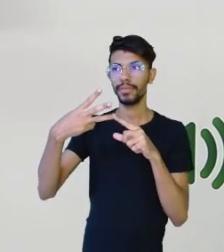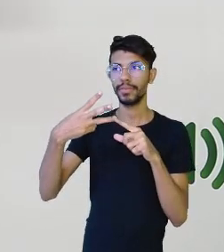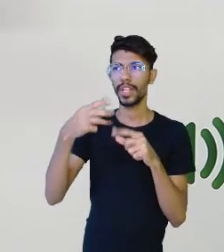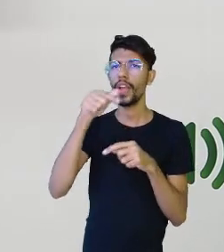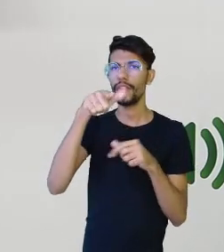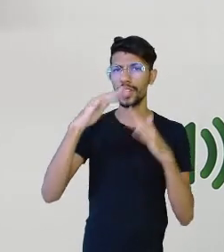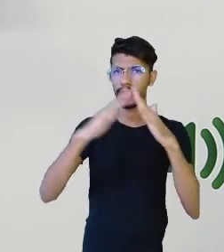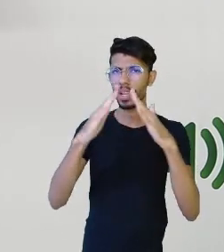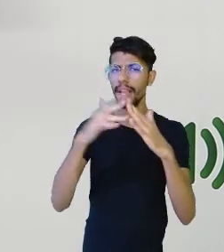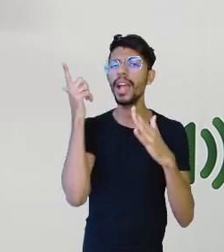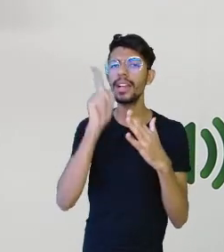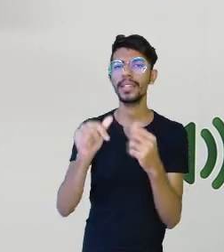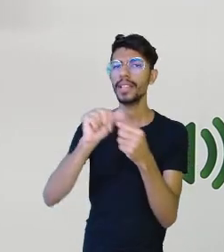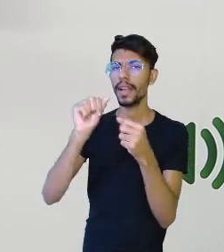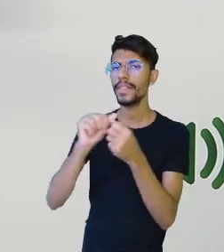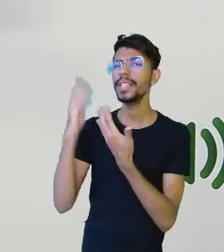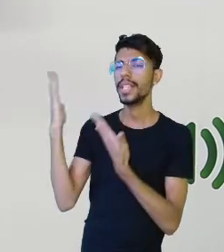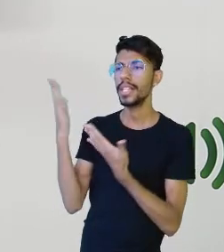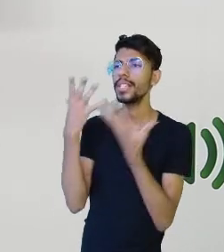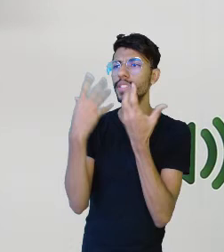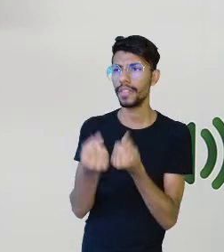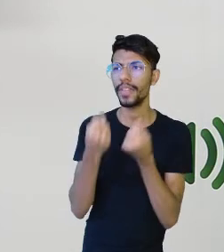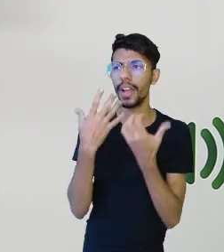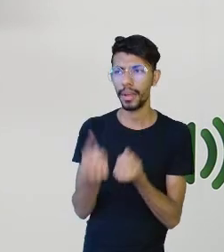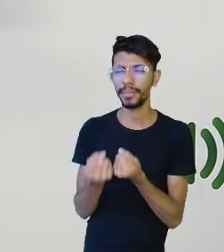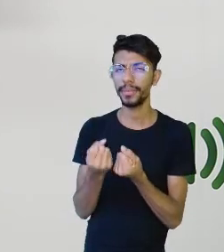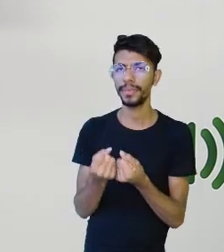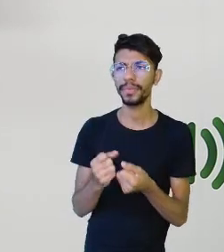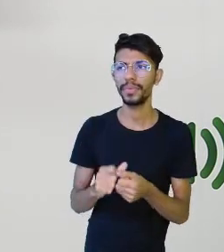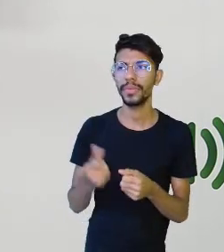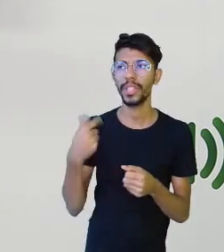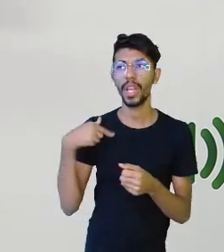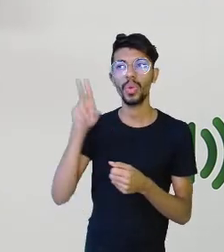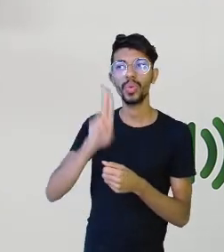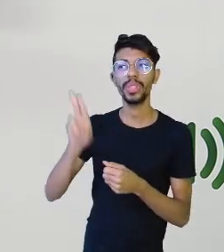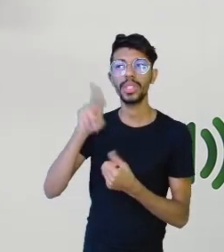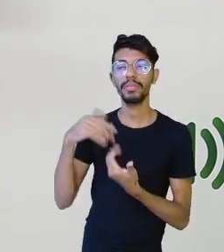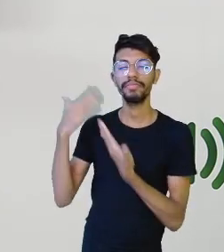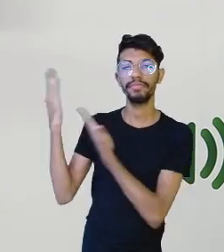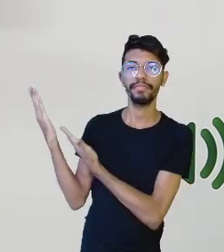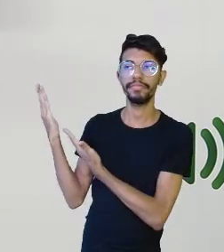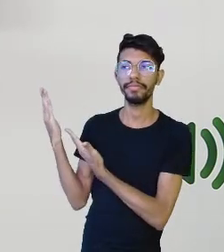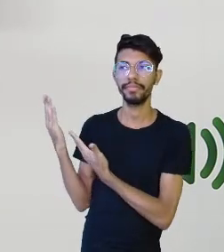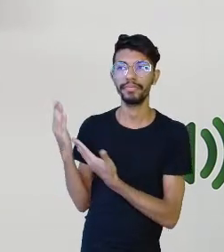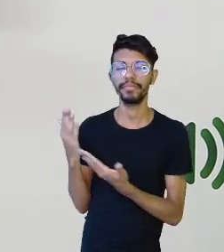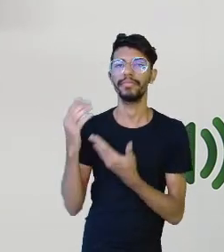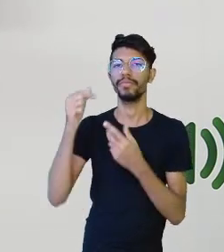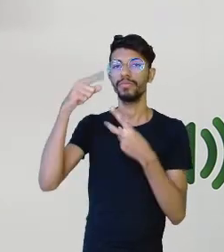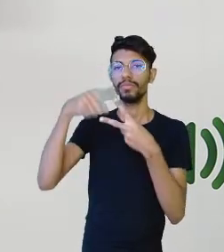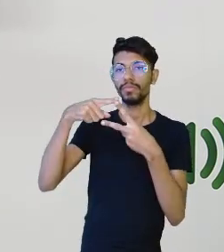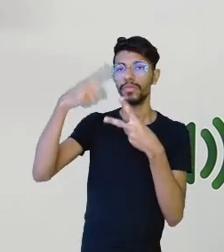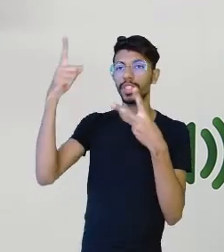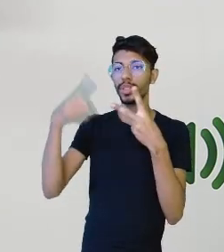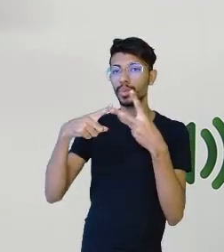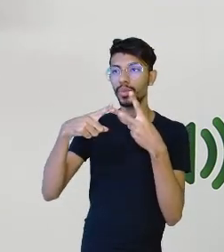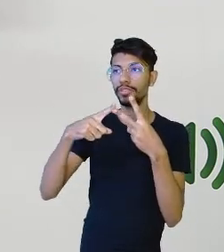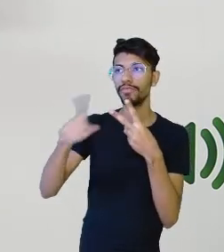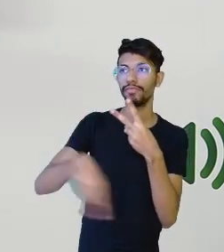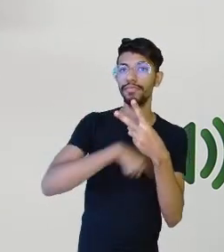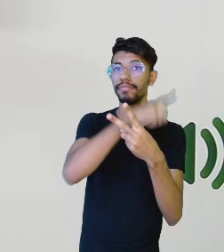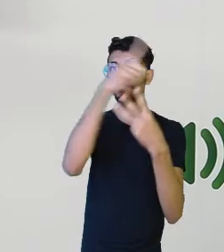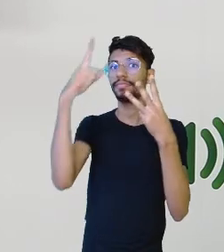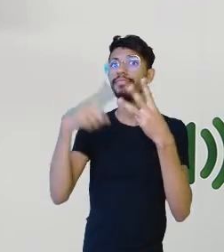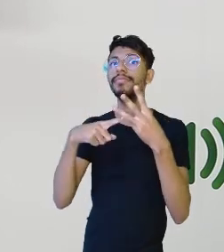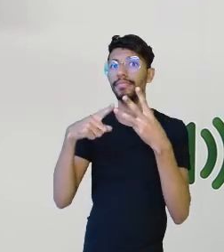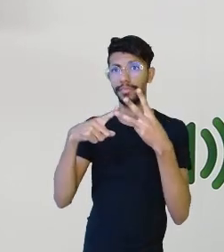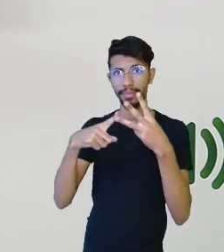fazer isso, hein? Vamos lá. Eu usei uma parte, usei 2